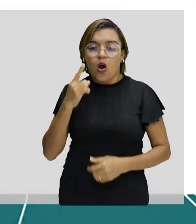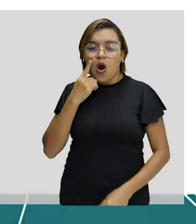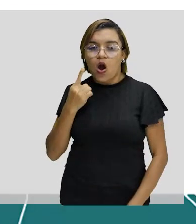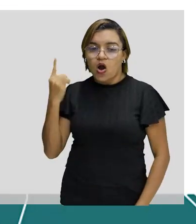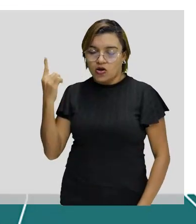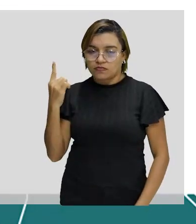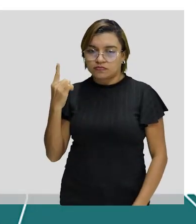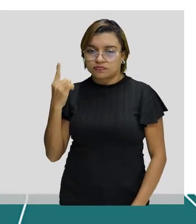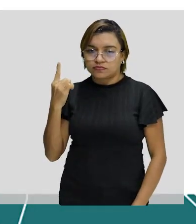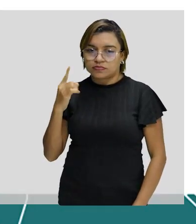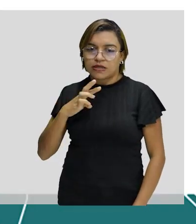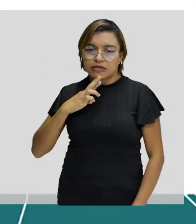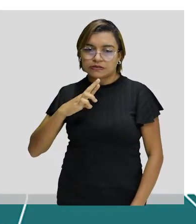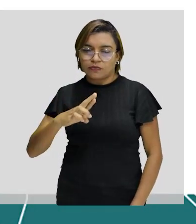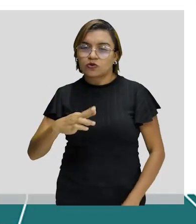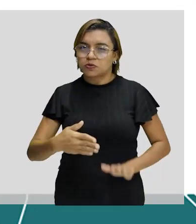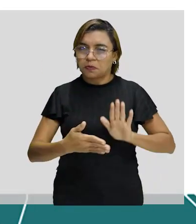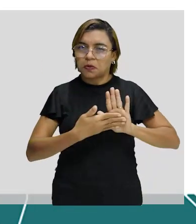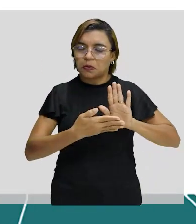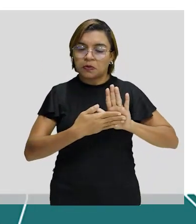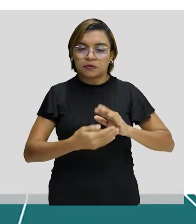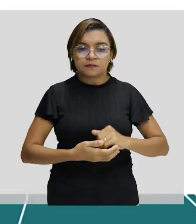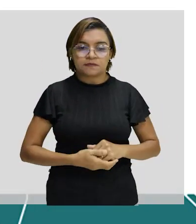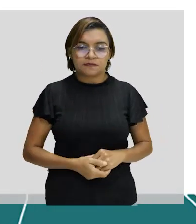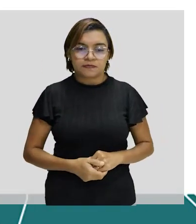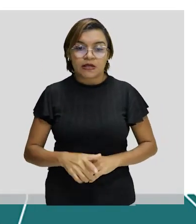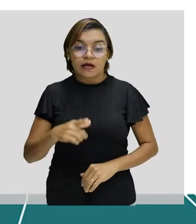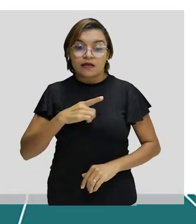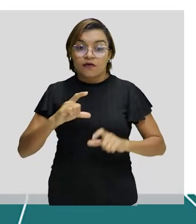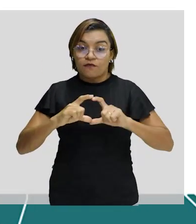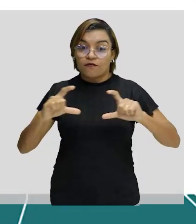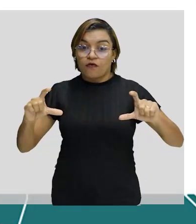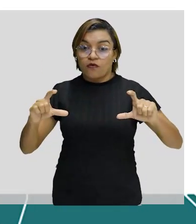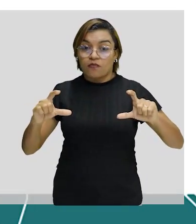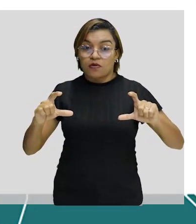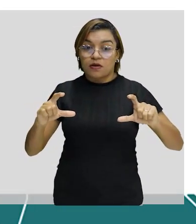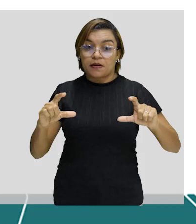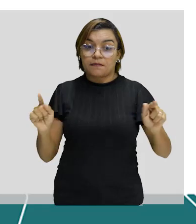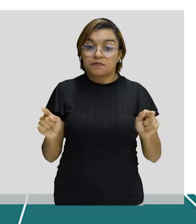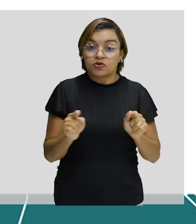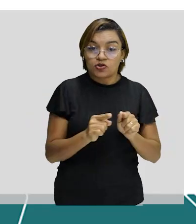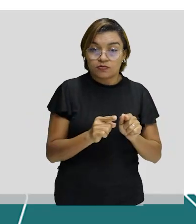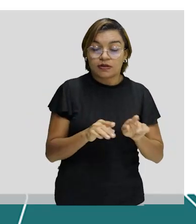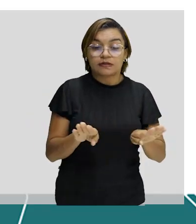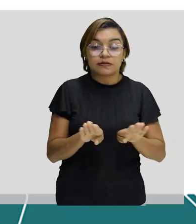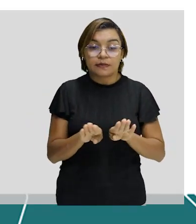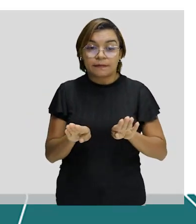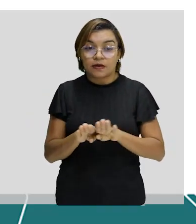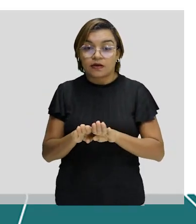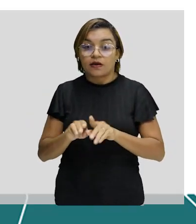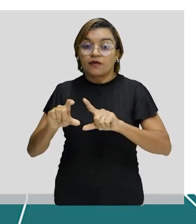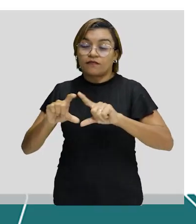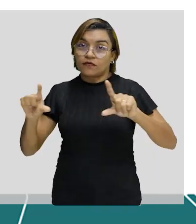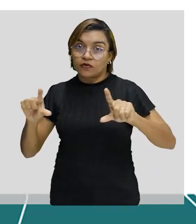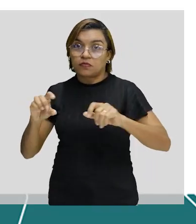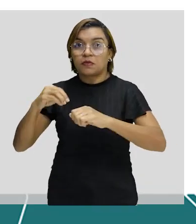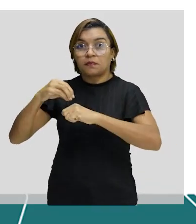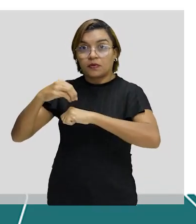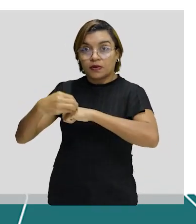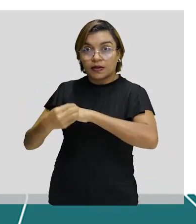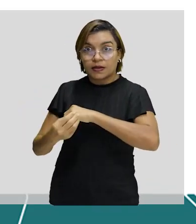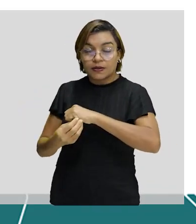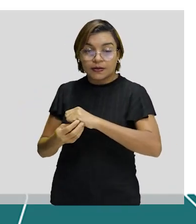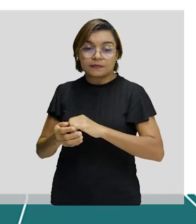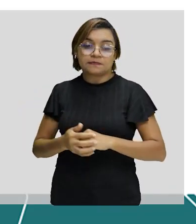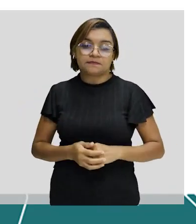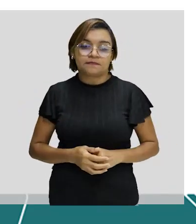a resolução que eu estou propondo. Então, nós temos aqui a fórmula mínima, a fórmula molecular, beleza?